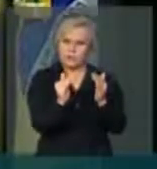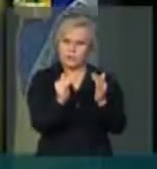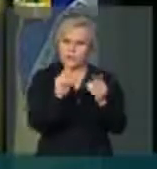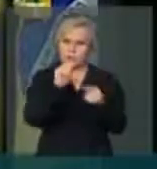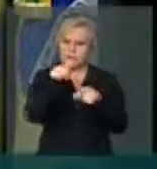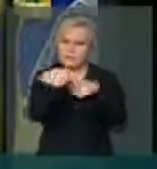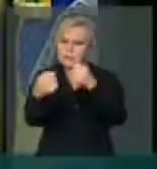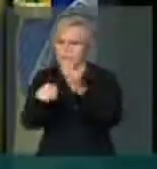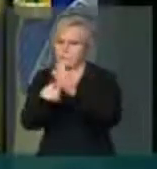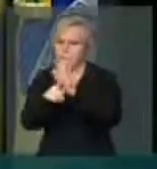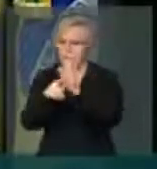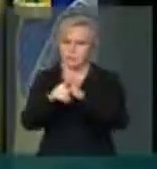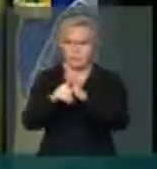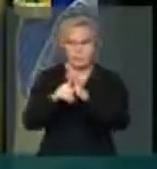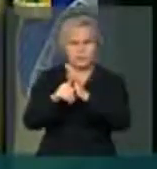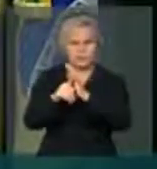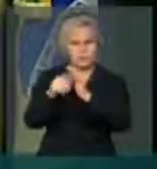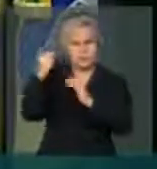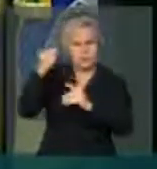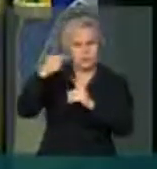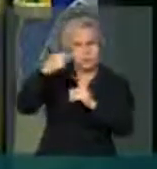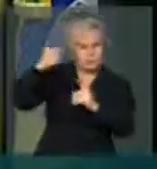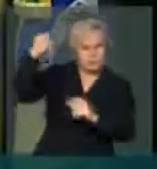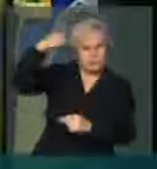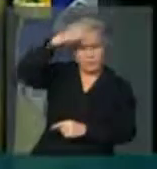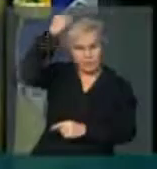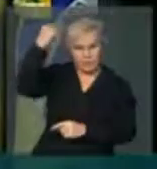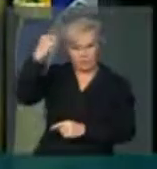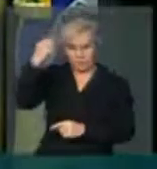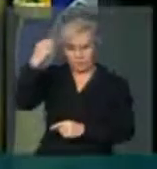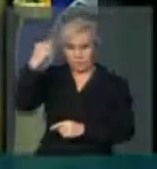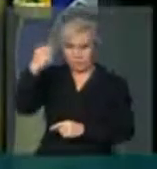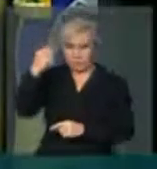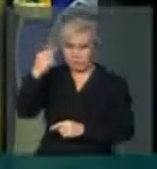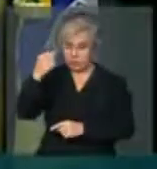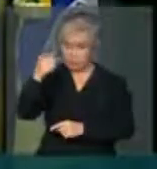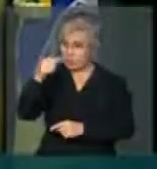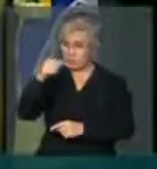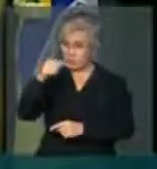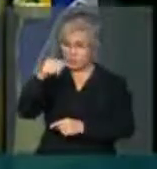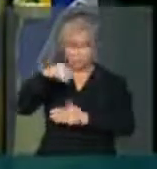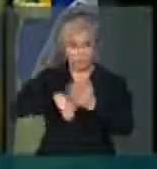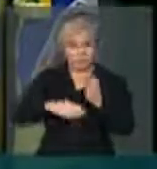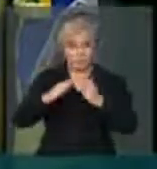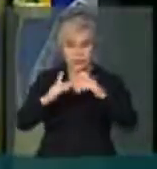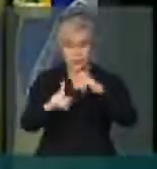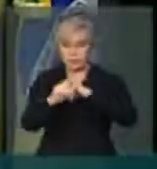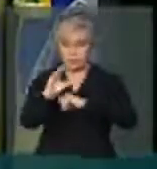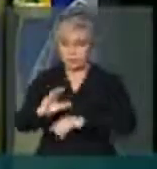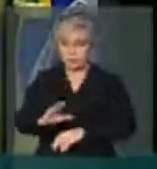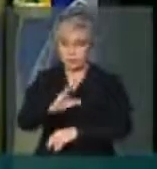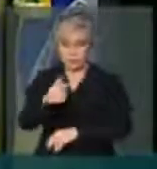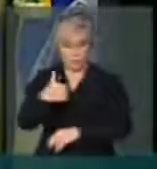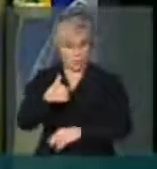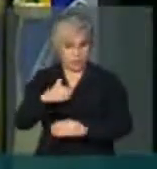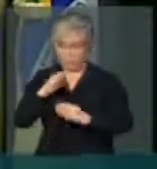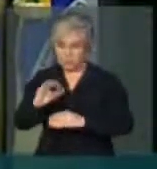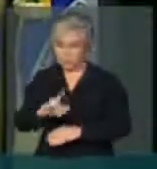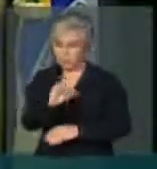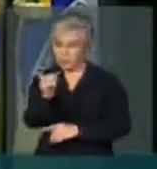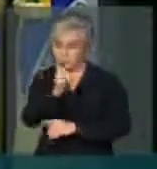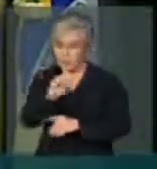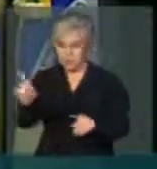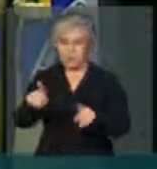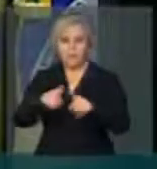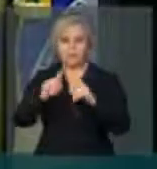mas símbolos sagrados de quaisquer que seja o segmento religioso. O que foi praticado